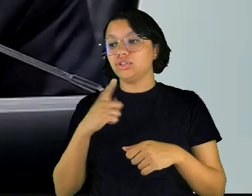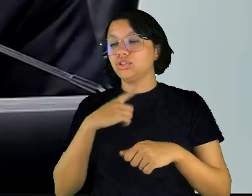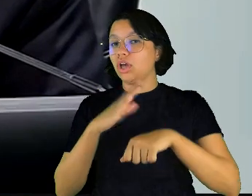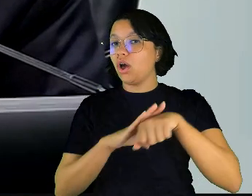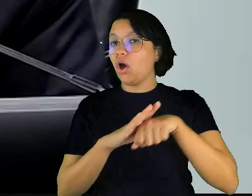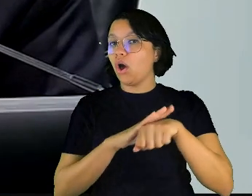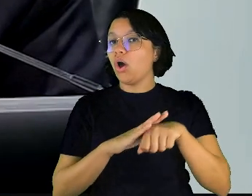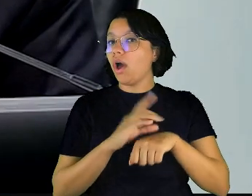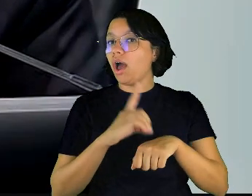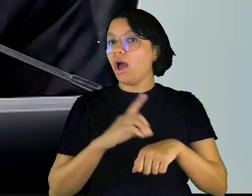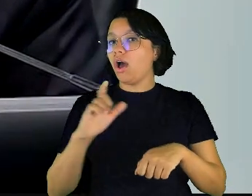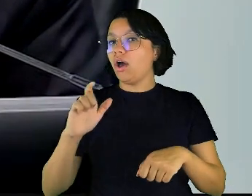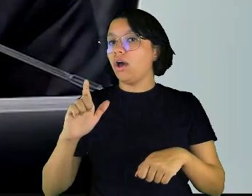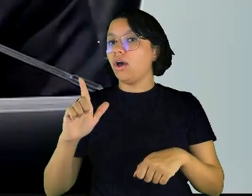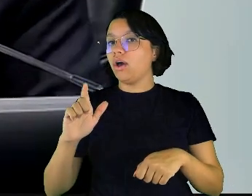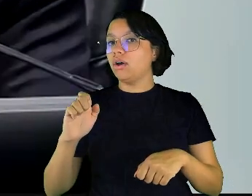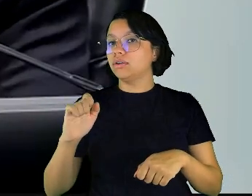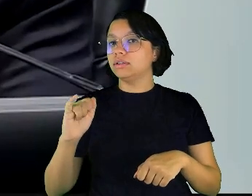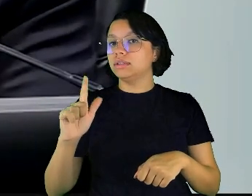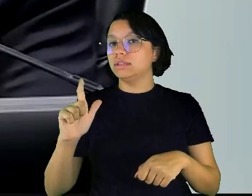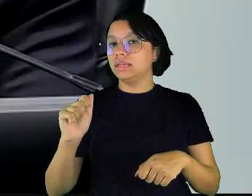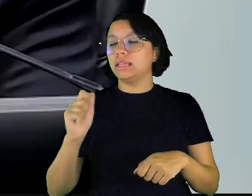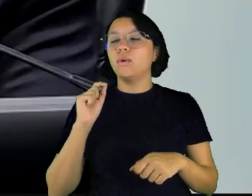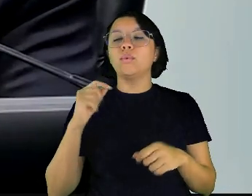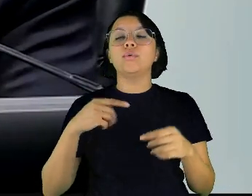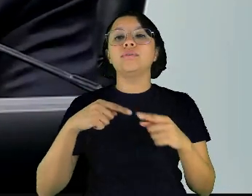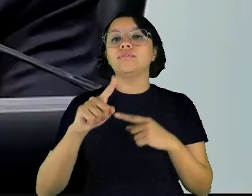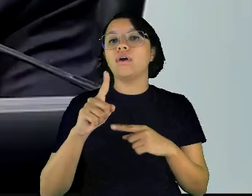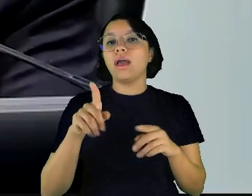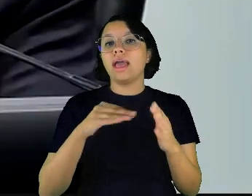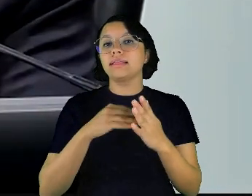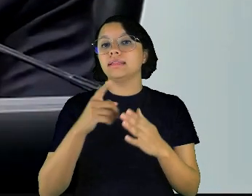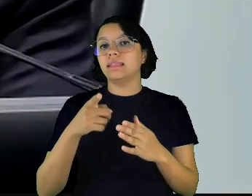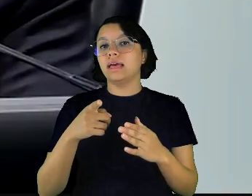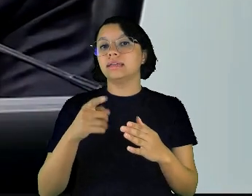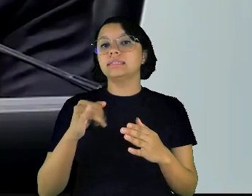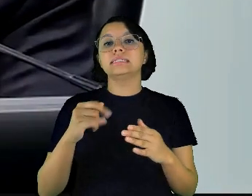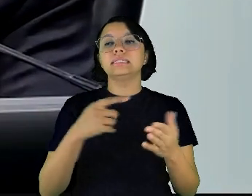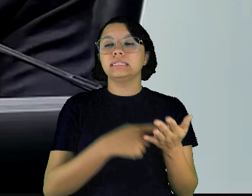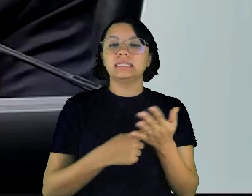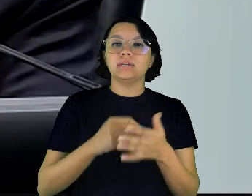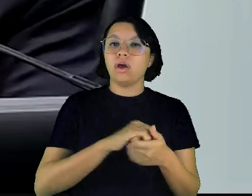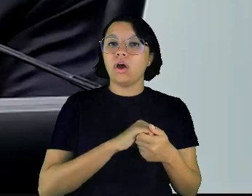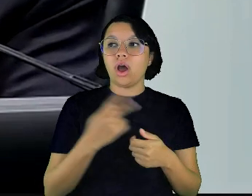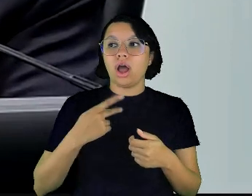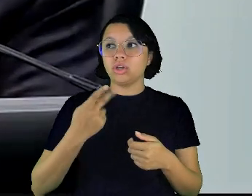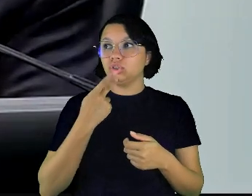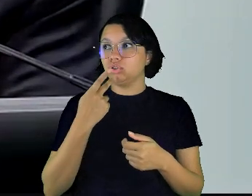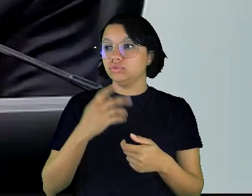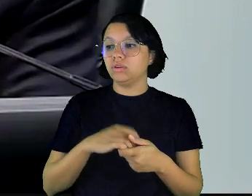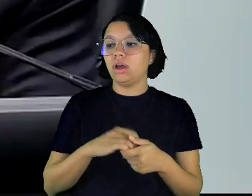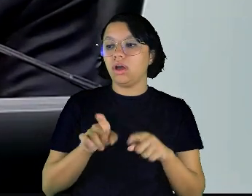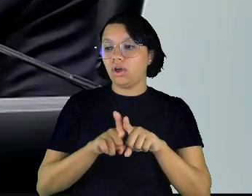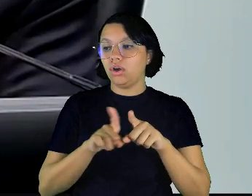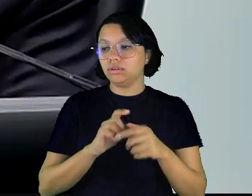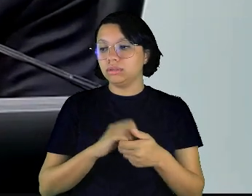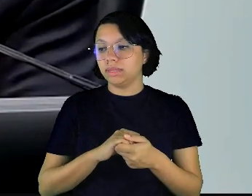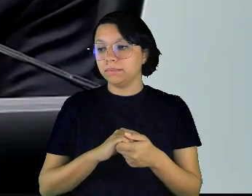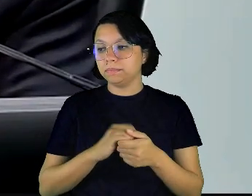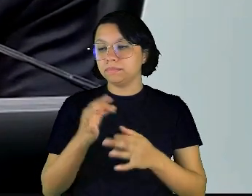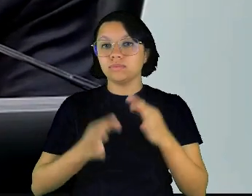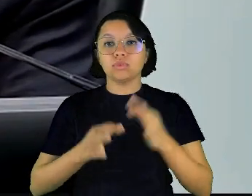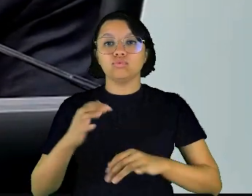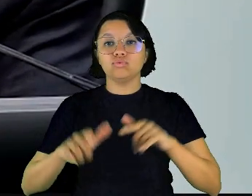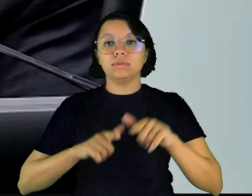Leila? O que foi até lá, e se as pessoas entraram num acordo, a gente até comentou isso, né? O juiz trabalhista ele não